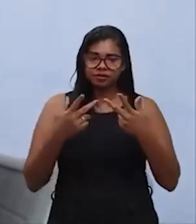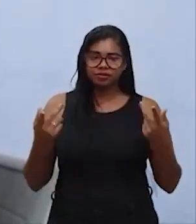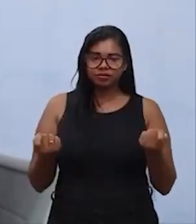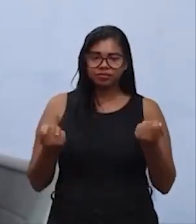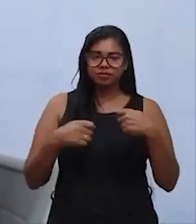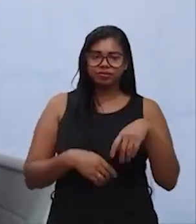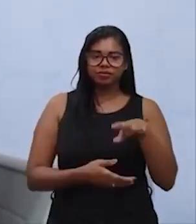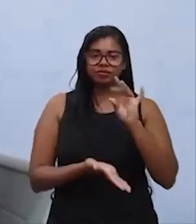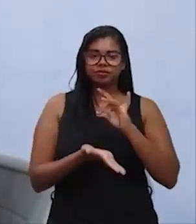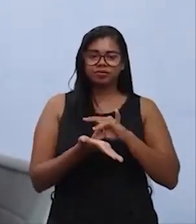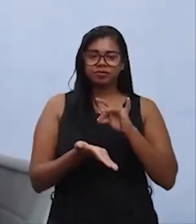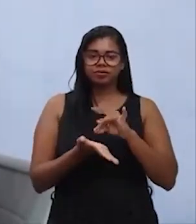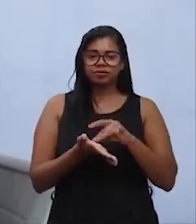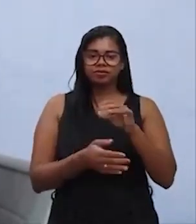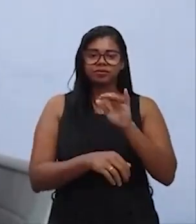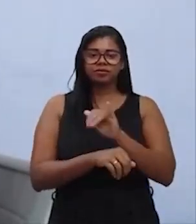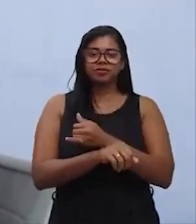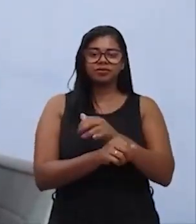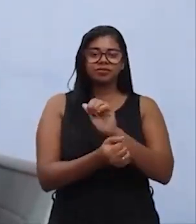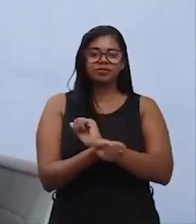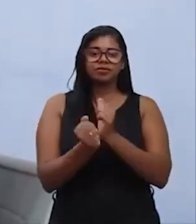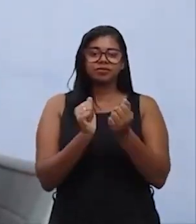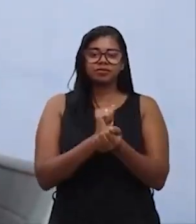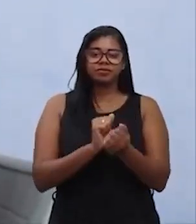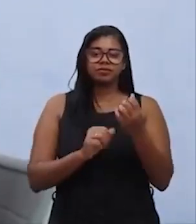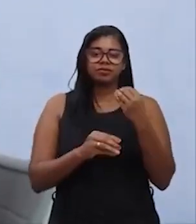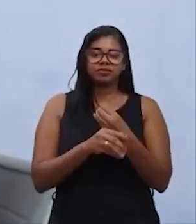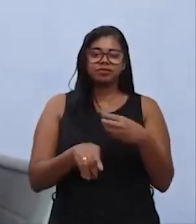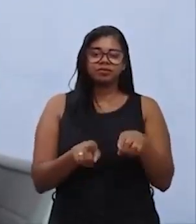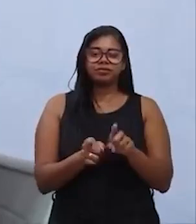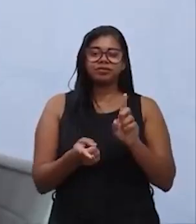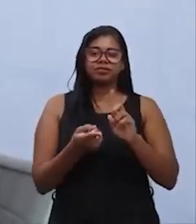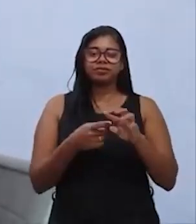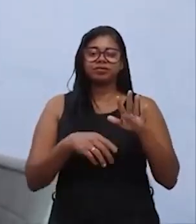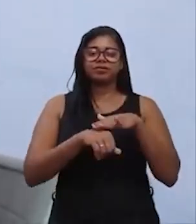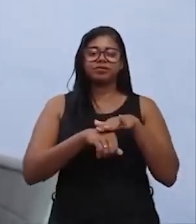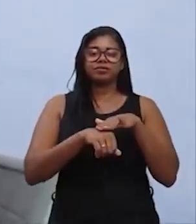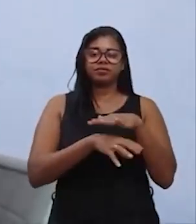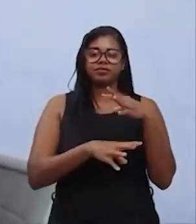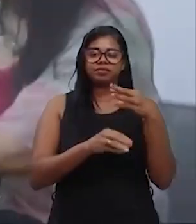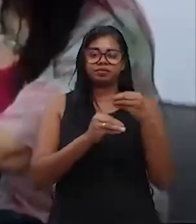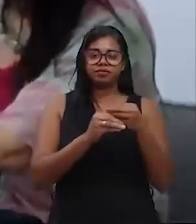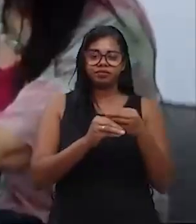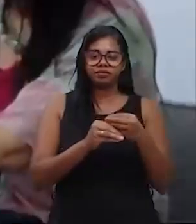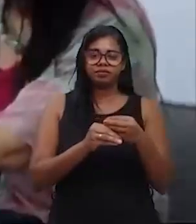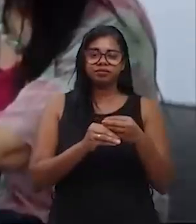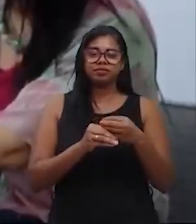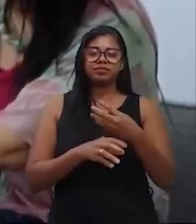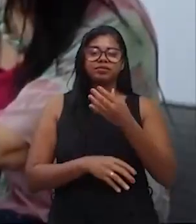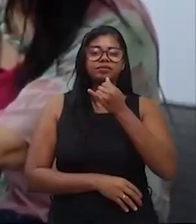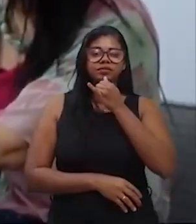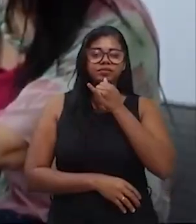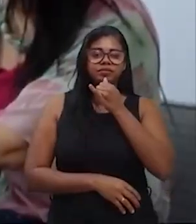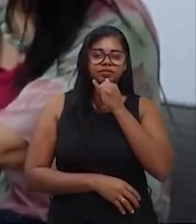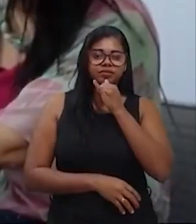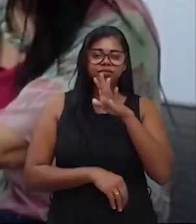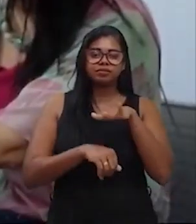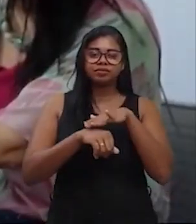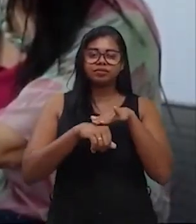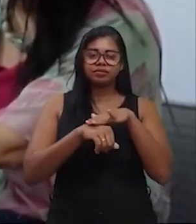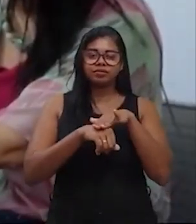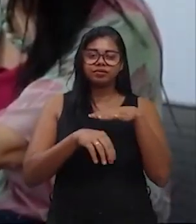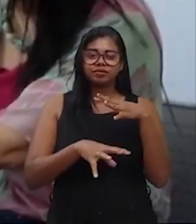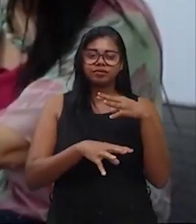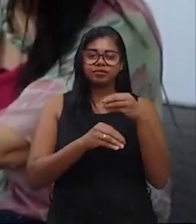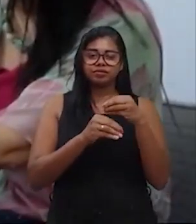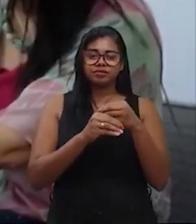você possa ter uma certa habilidade. Então, a gente vai conversar um pouco sobre isso e trouxe alguns exemplos aí para a gente